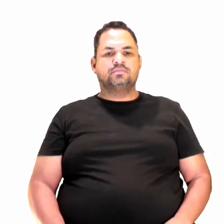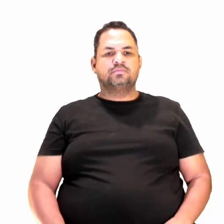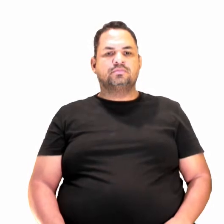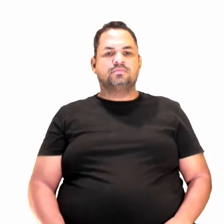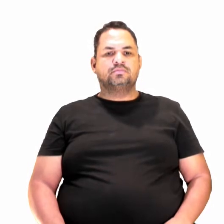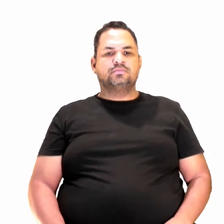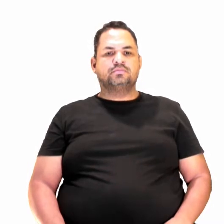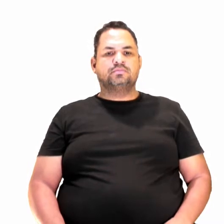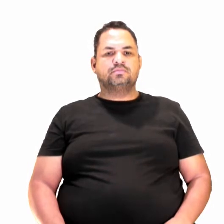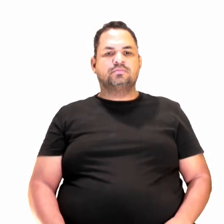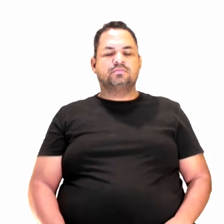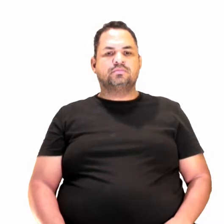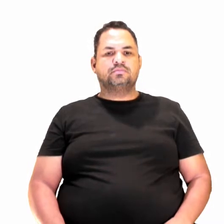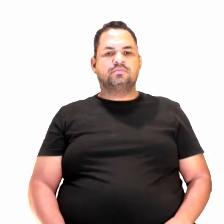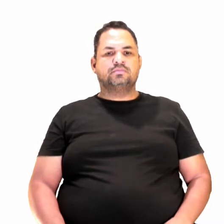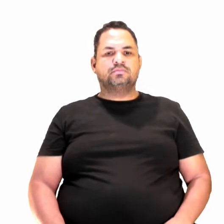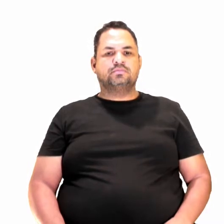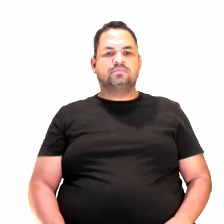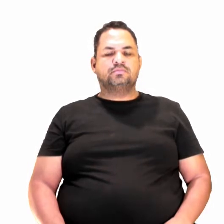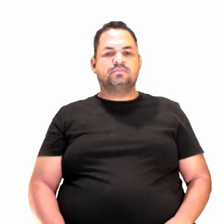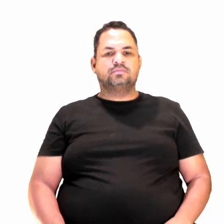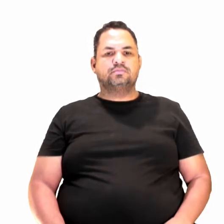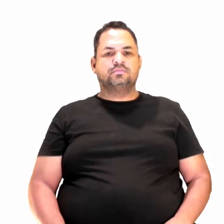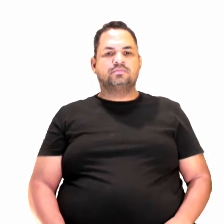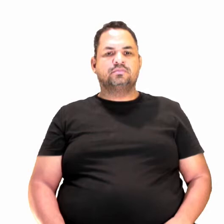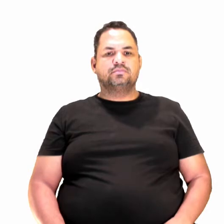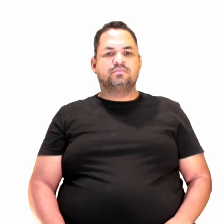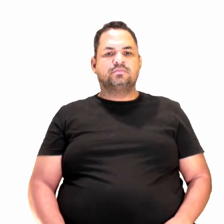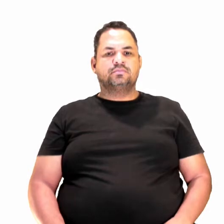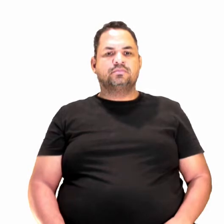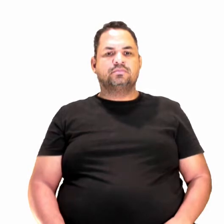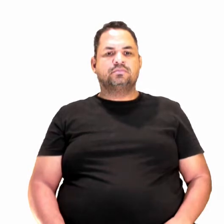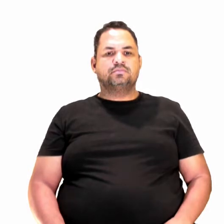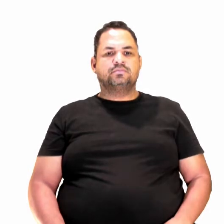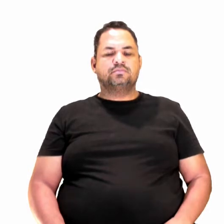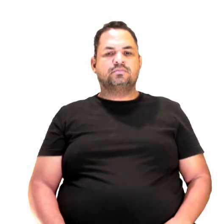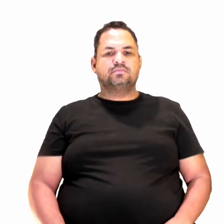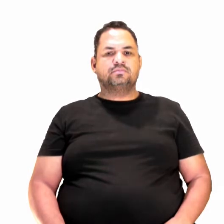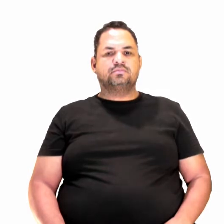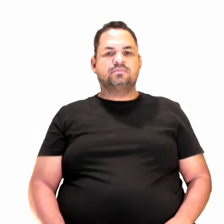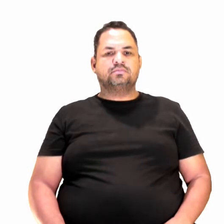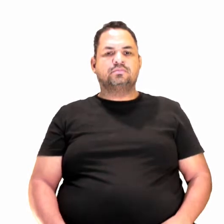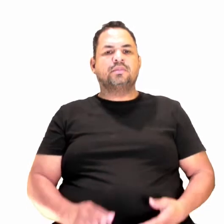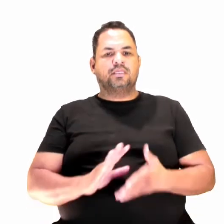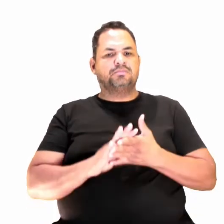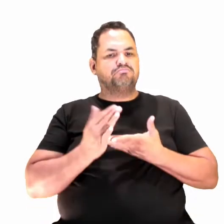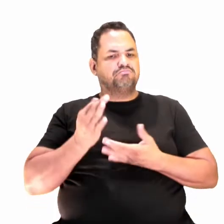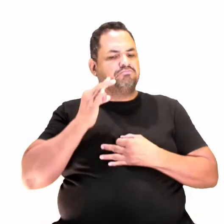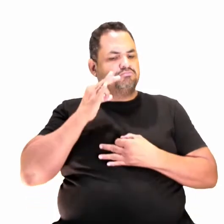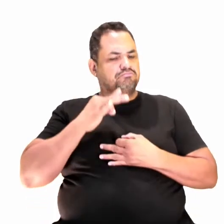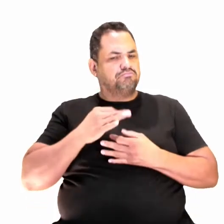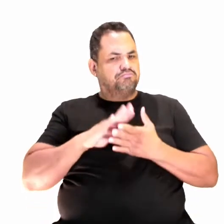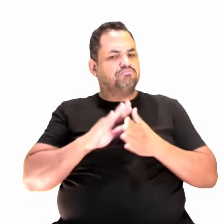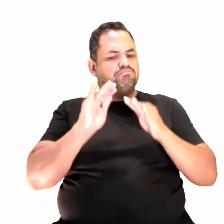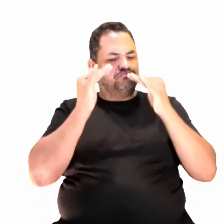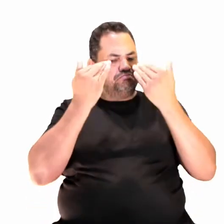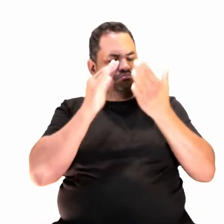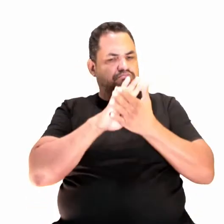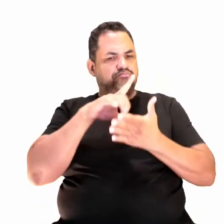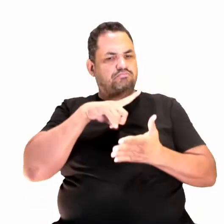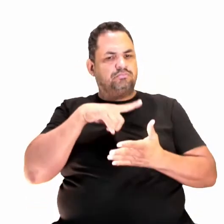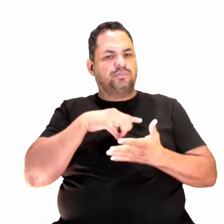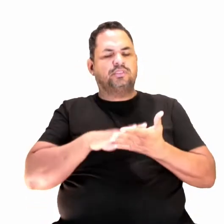with them. Ou seja, é um negócio, na verdade, é um negócio sério e há muitos